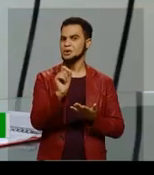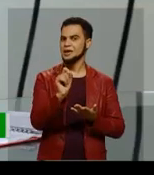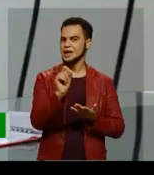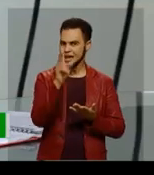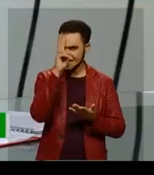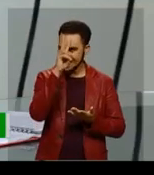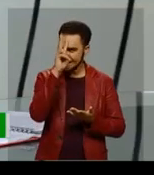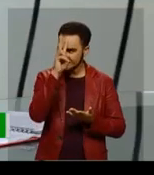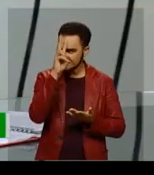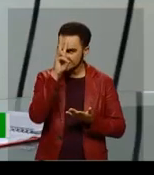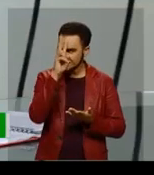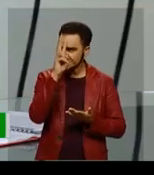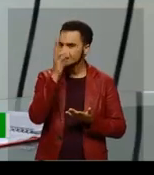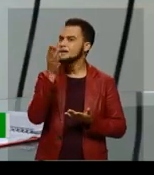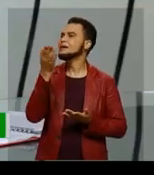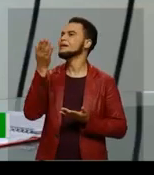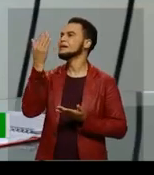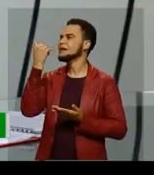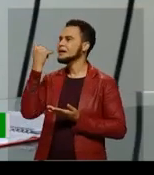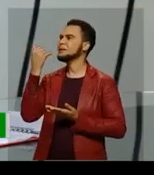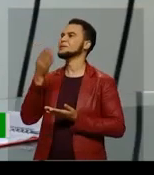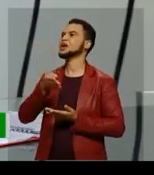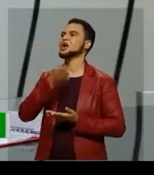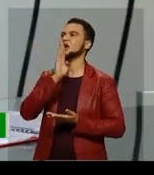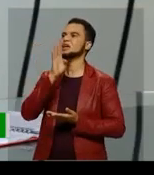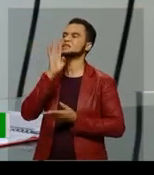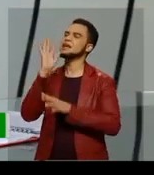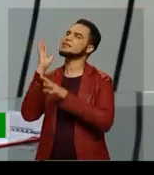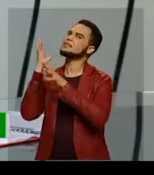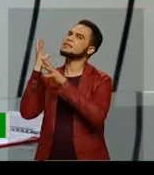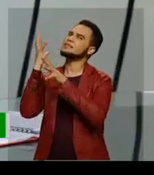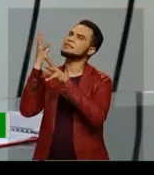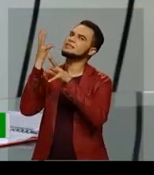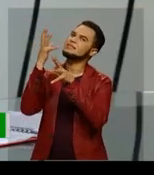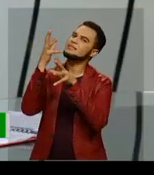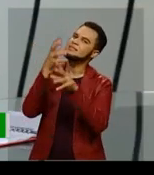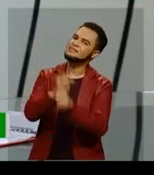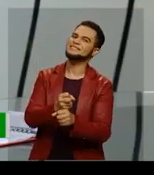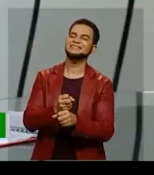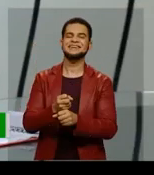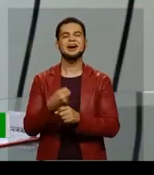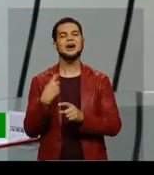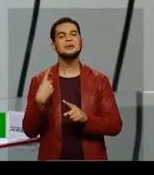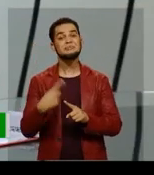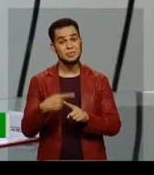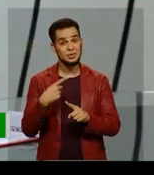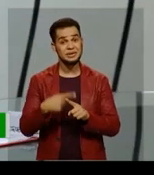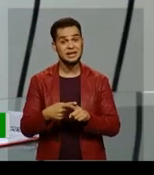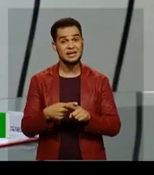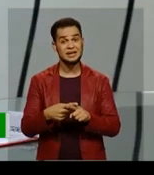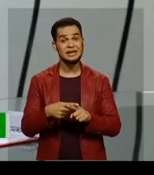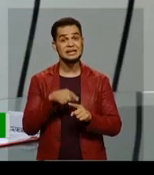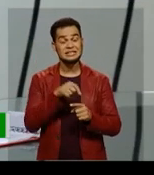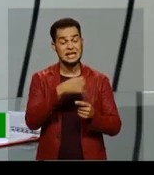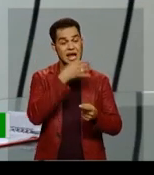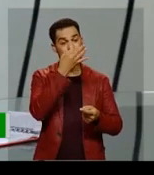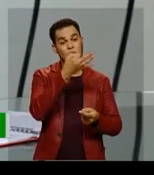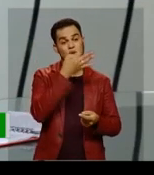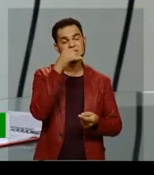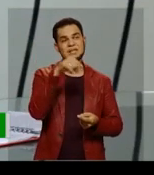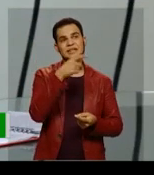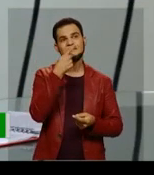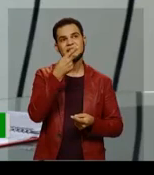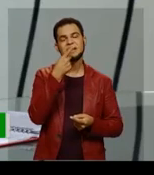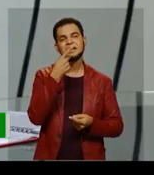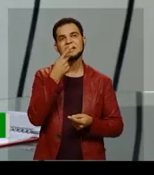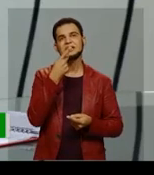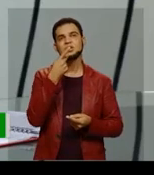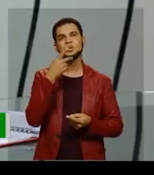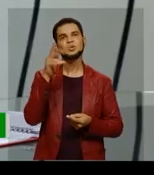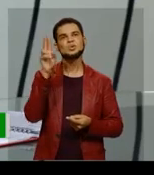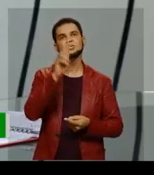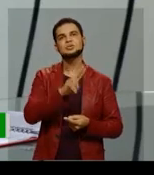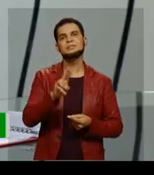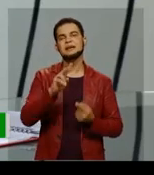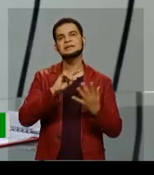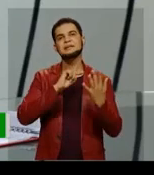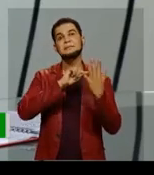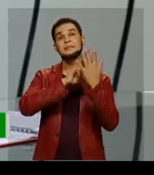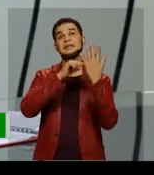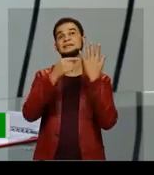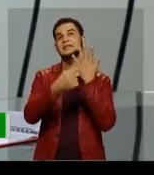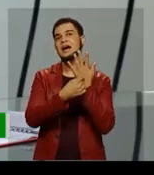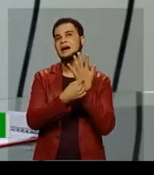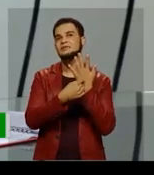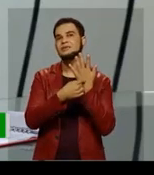no conhecimento de mundo, né? Por quê? Porque ali o autor usou uma linguagem figurada. Então você precisa